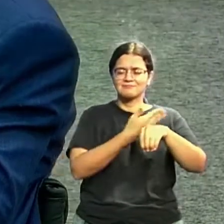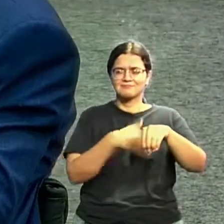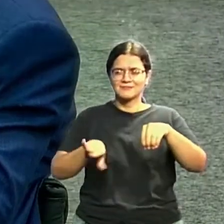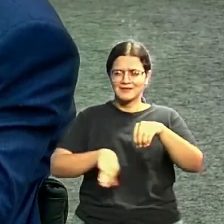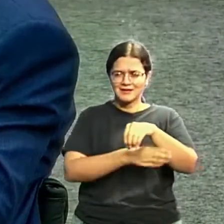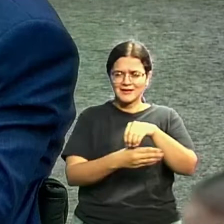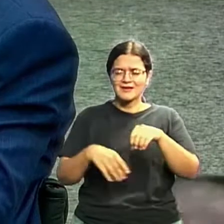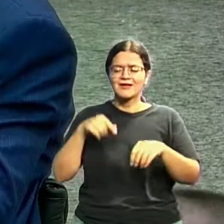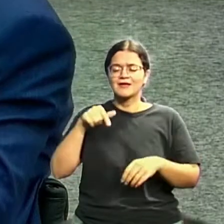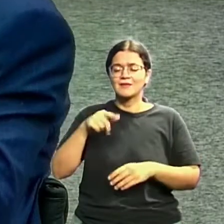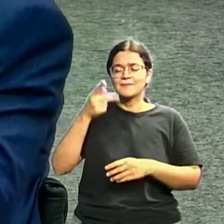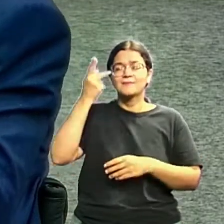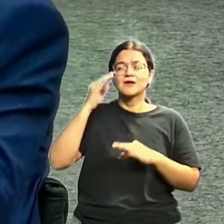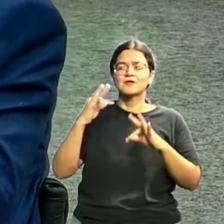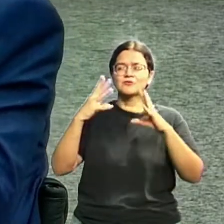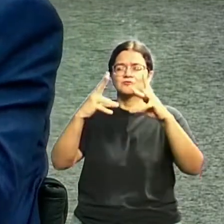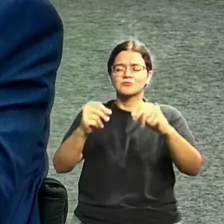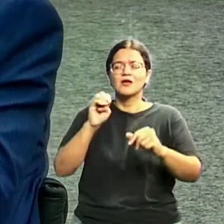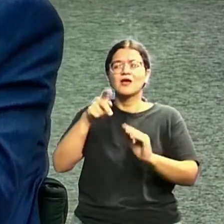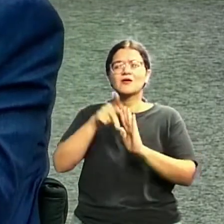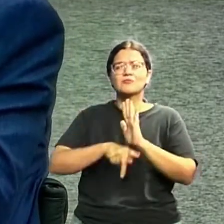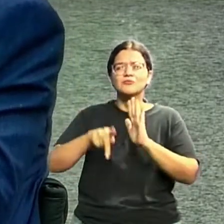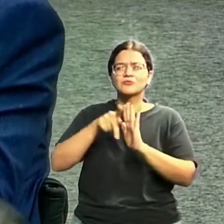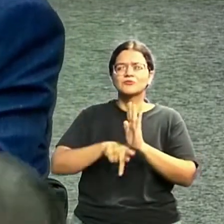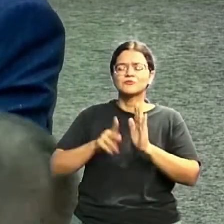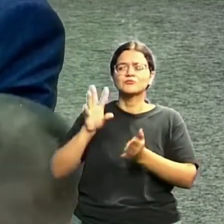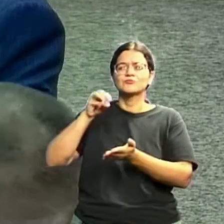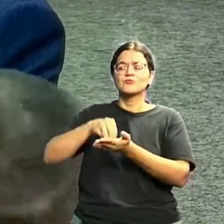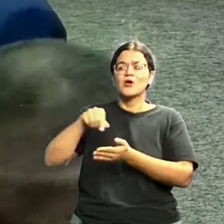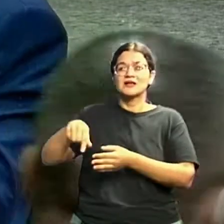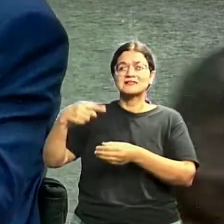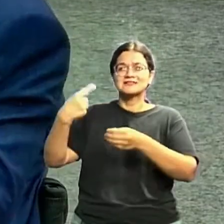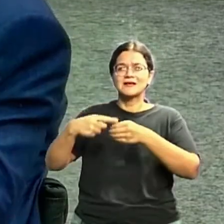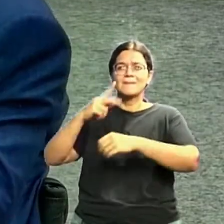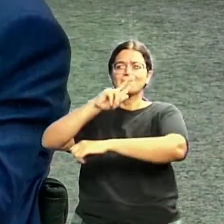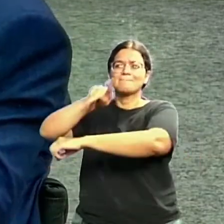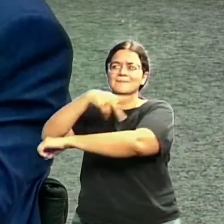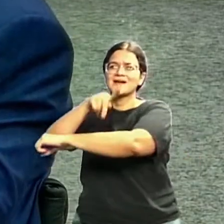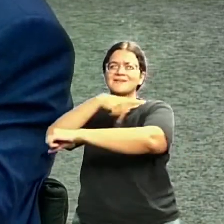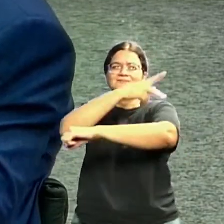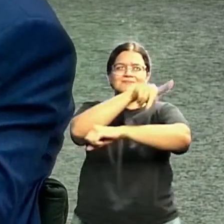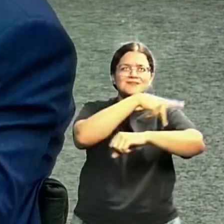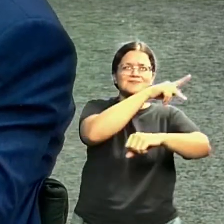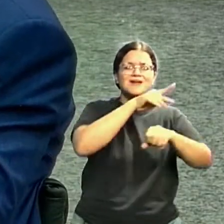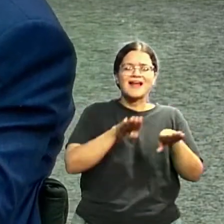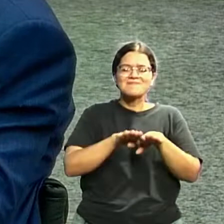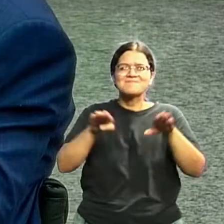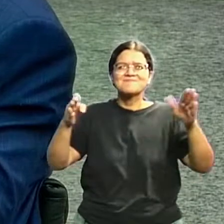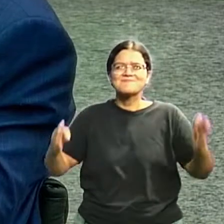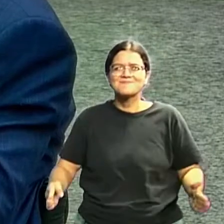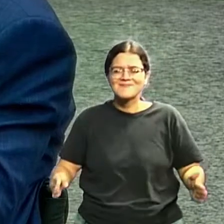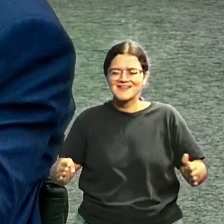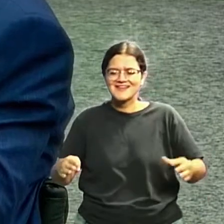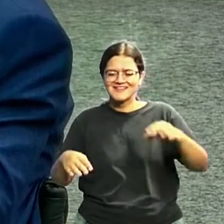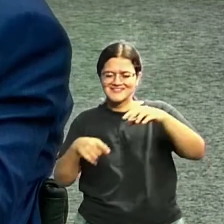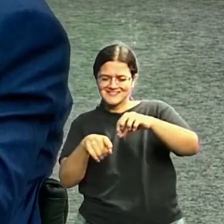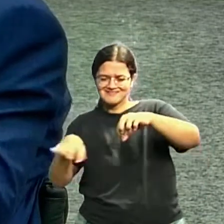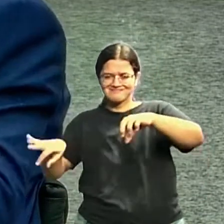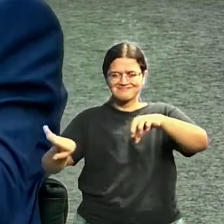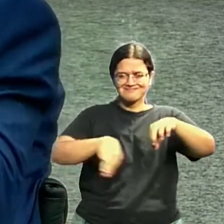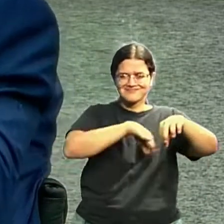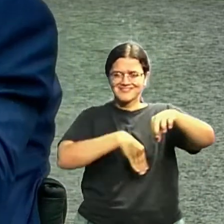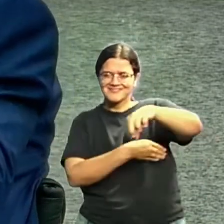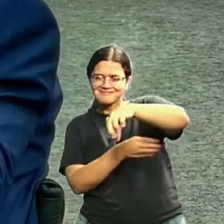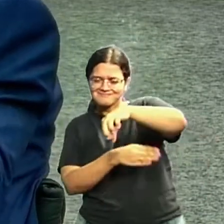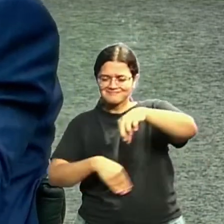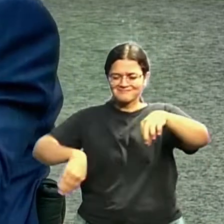projeto onde visa ser instalado na nossa cidade, nas praças da nossa cidade, mesas para a prática do tênis